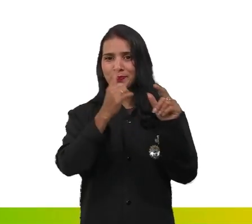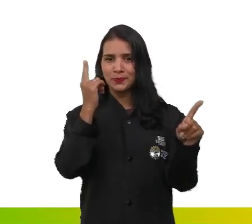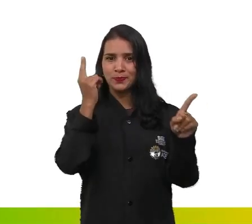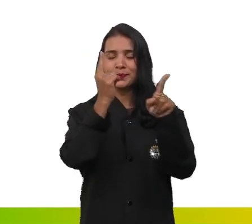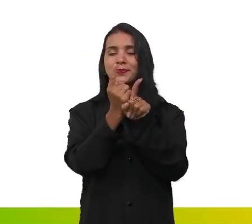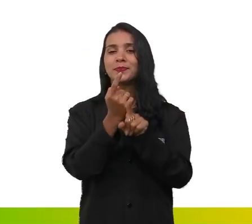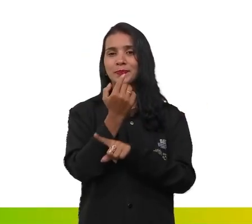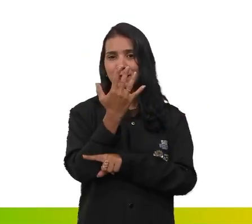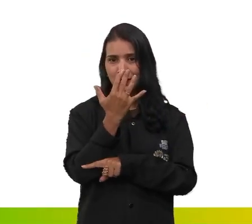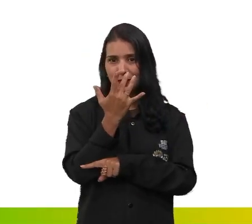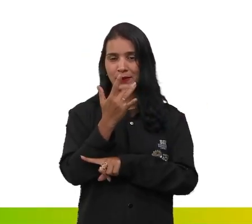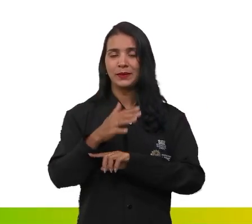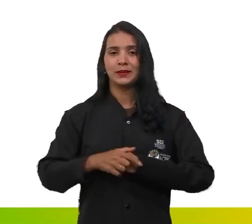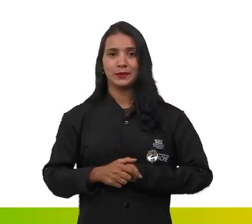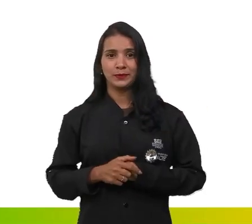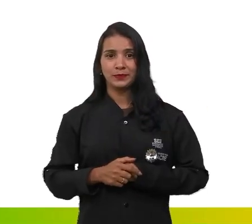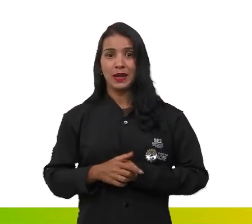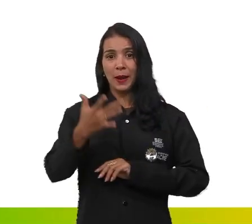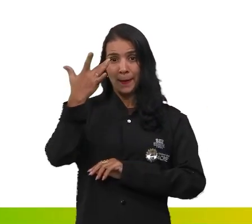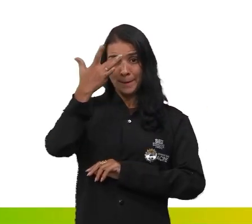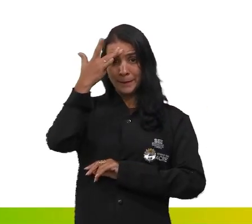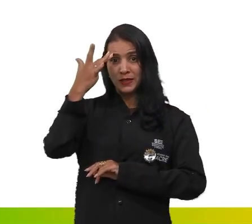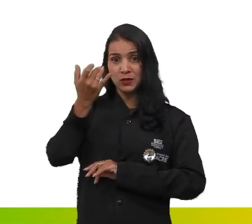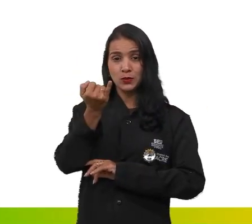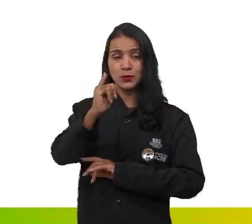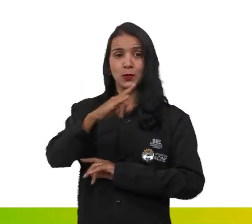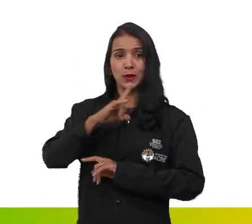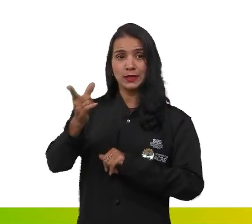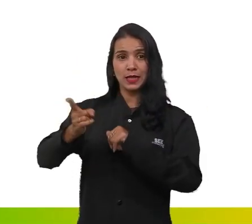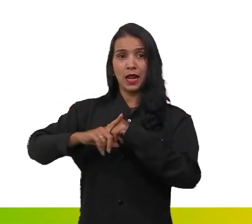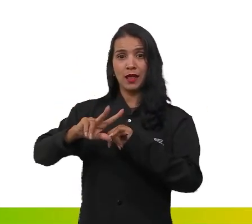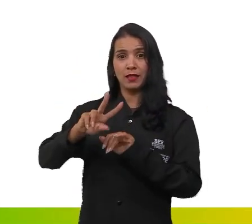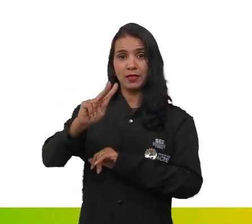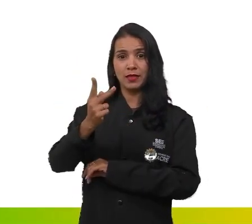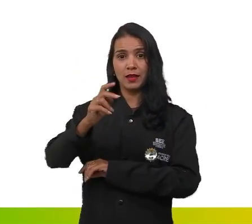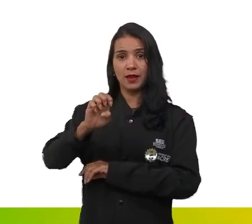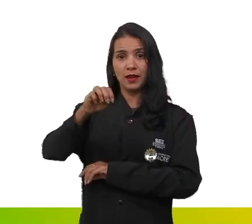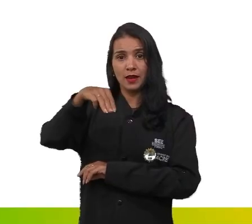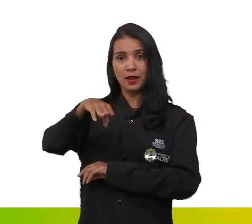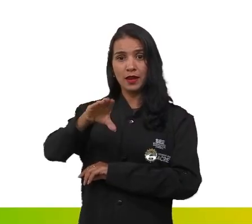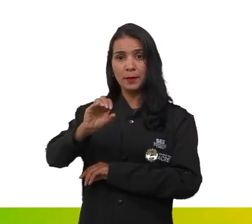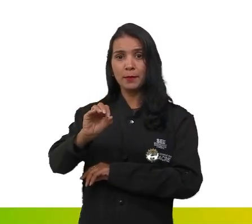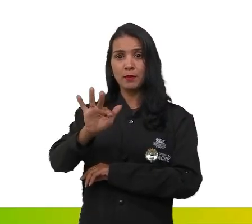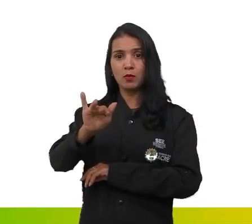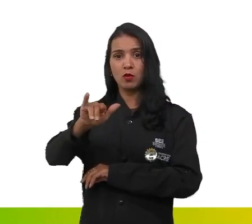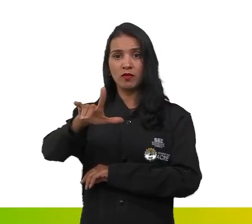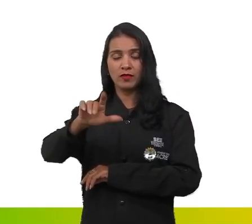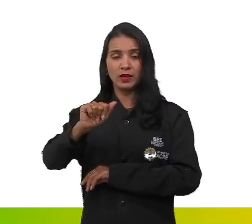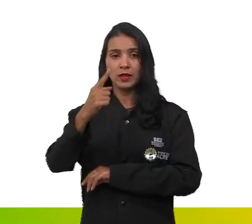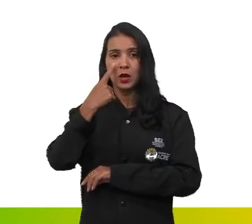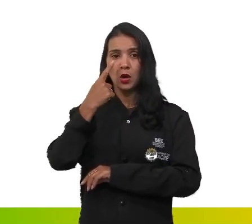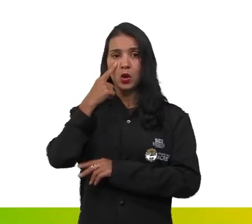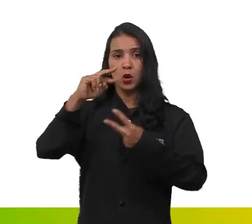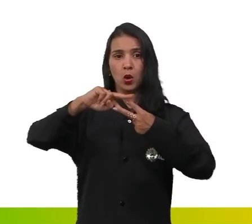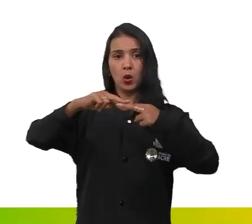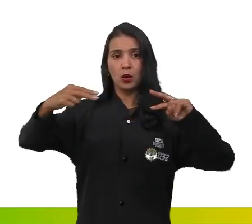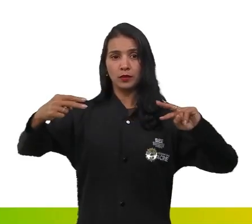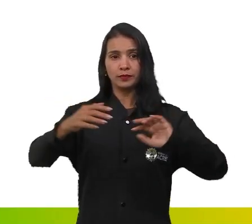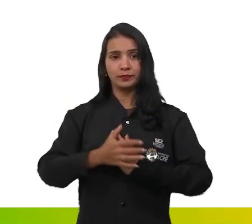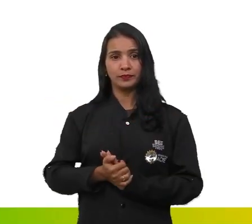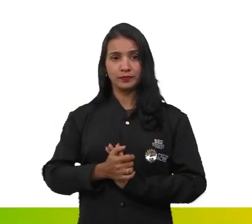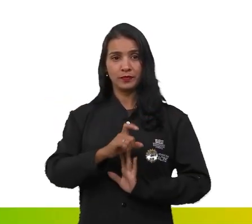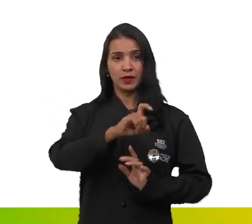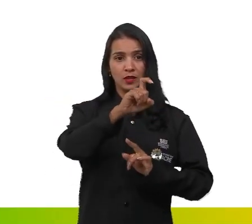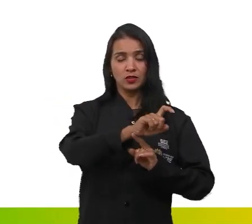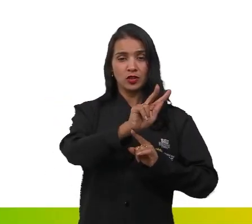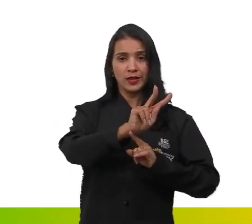pessoa é hemofílica quando ela apresenta o gene recessivo Hzinho. O Hzão é um gene